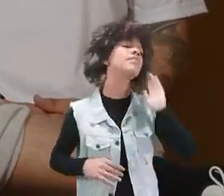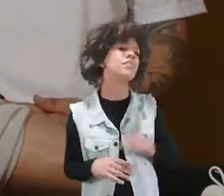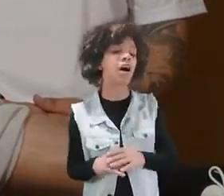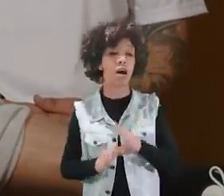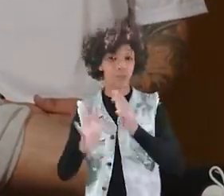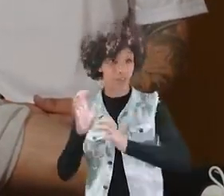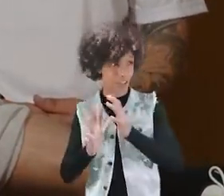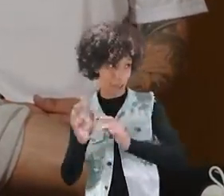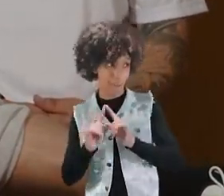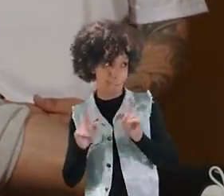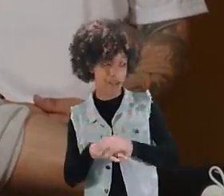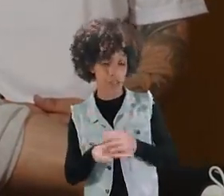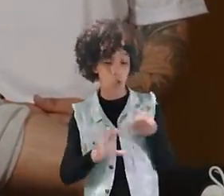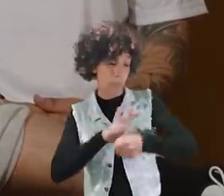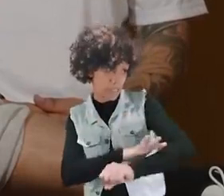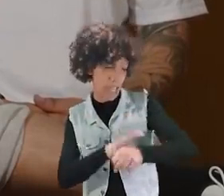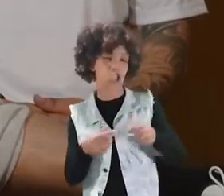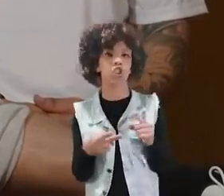tu tragava